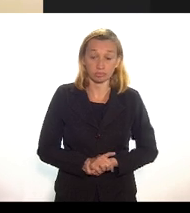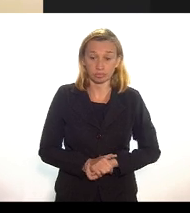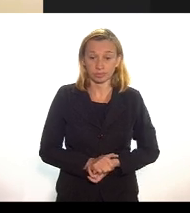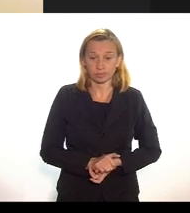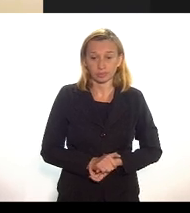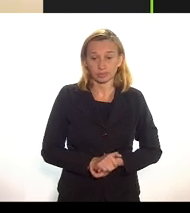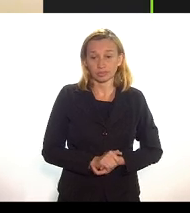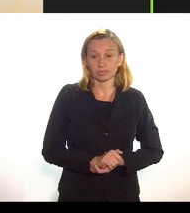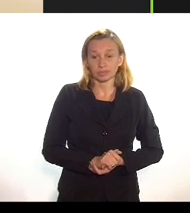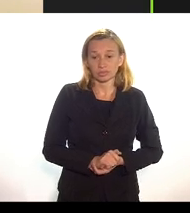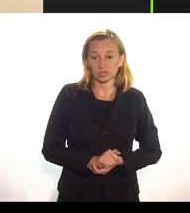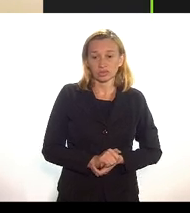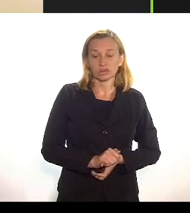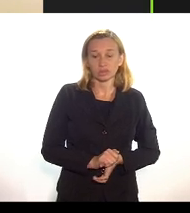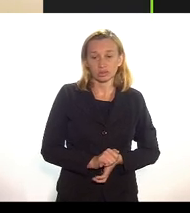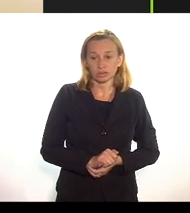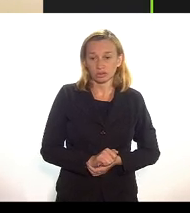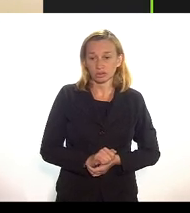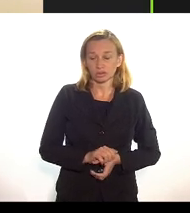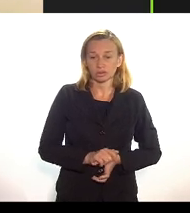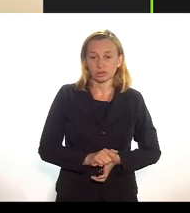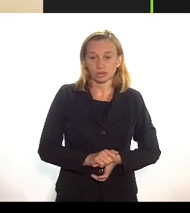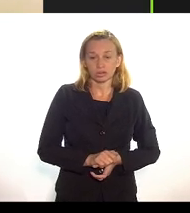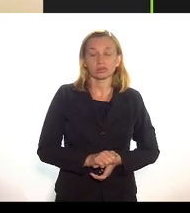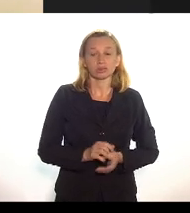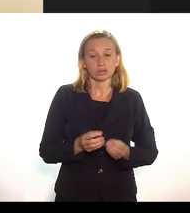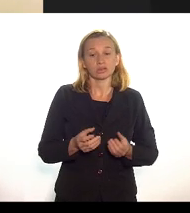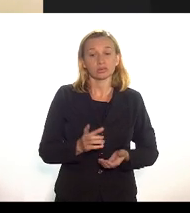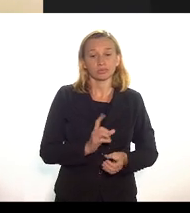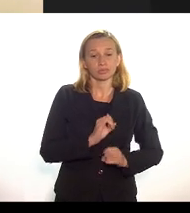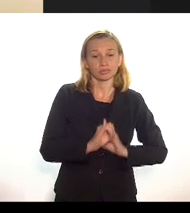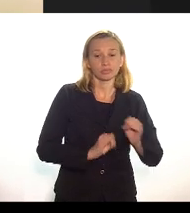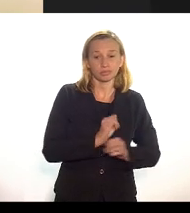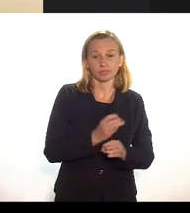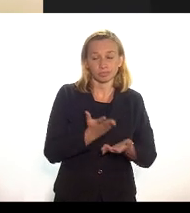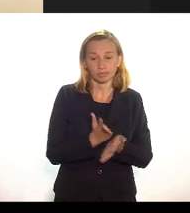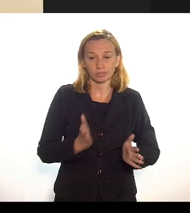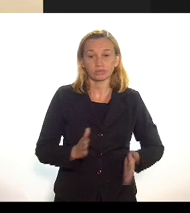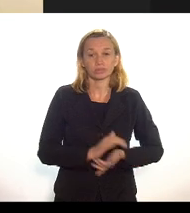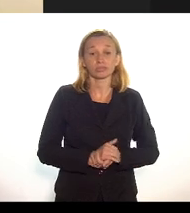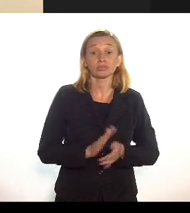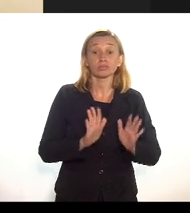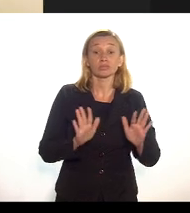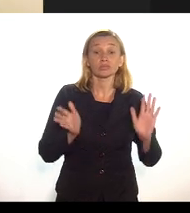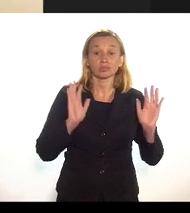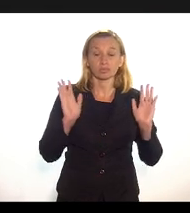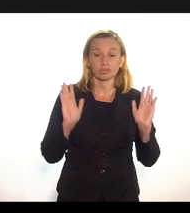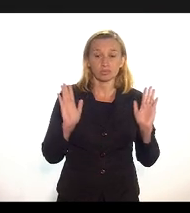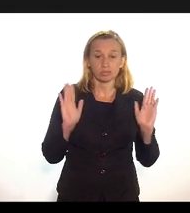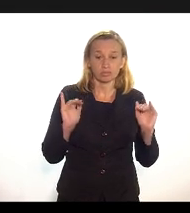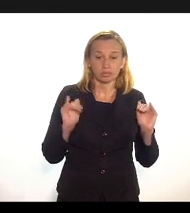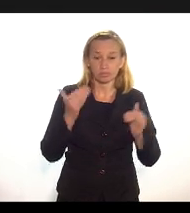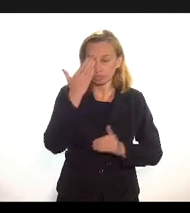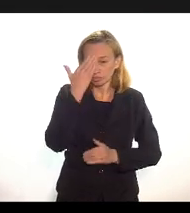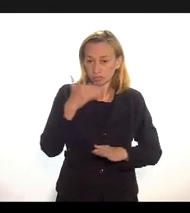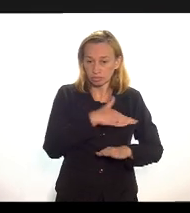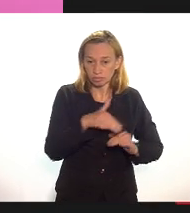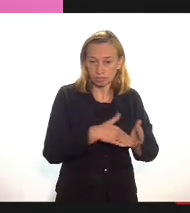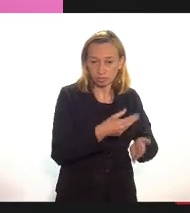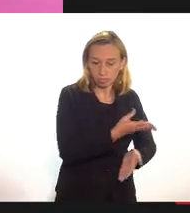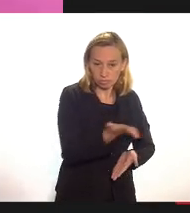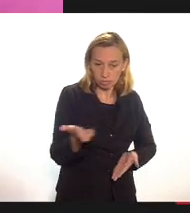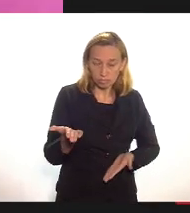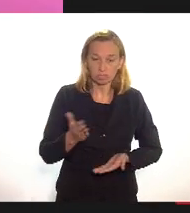Ele chamou aí. É, mas deve ter caído. Gente, então eu agradeço a presença de todos